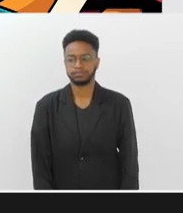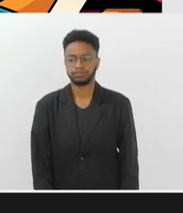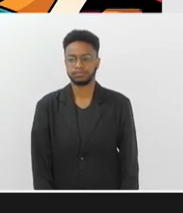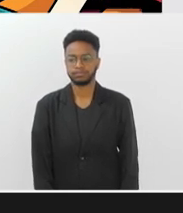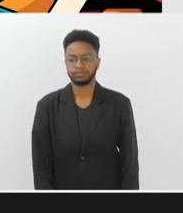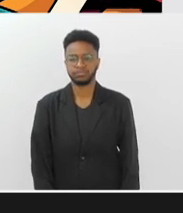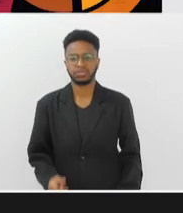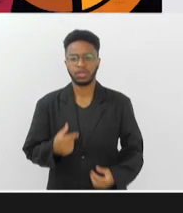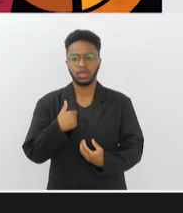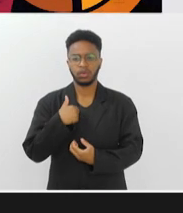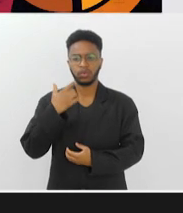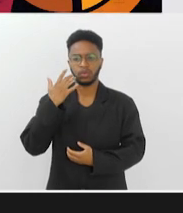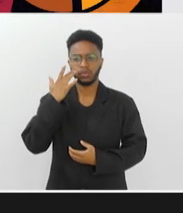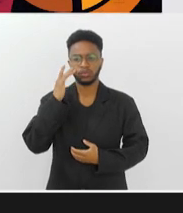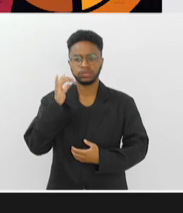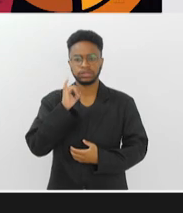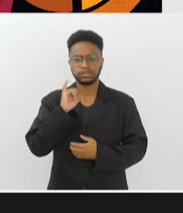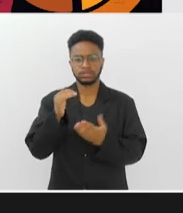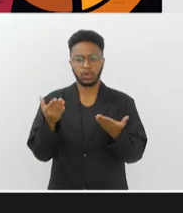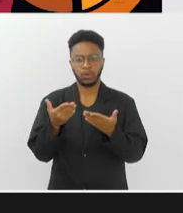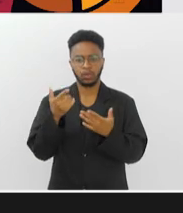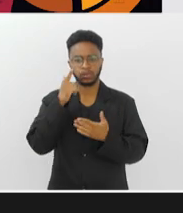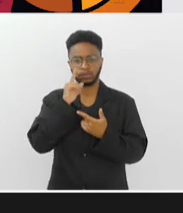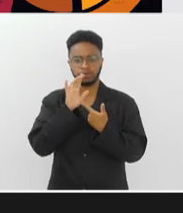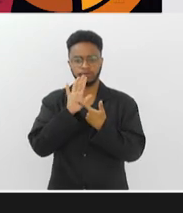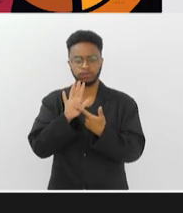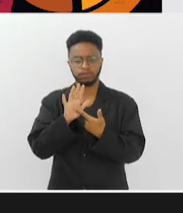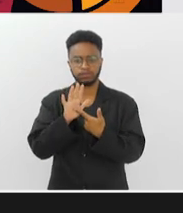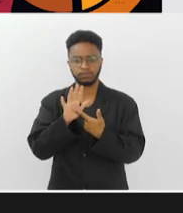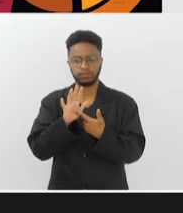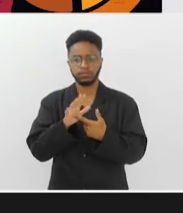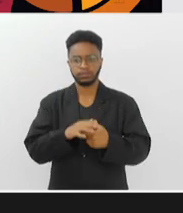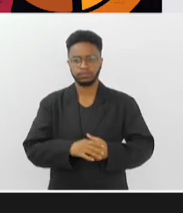Eu não sei se agora...